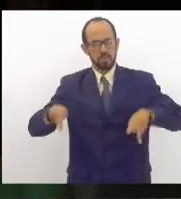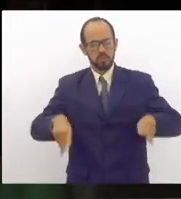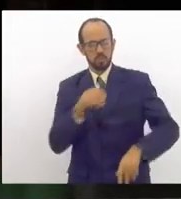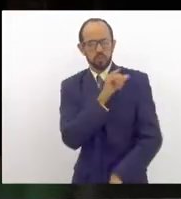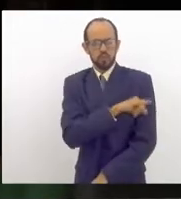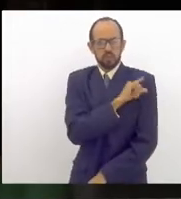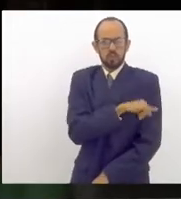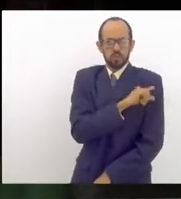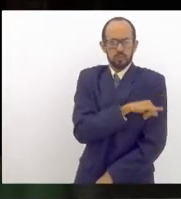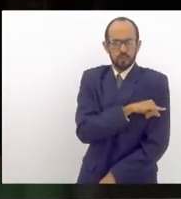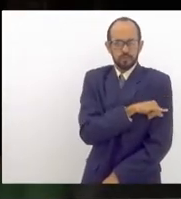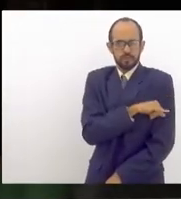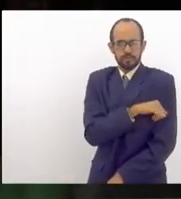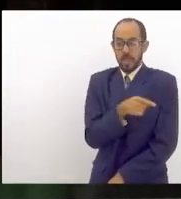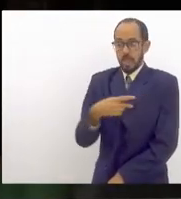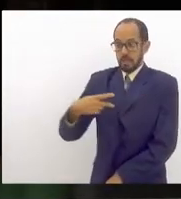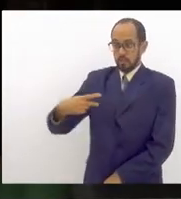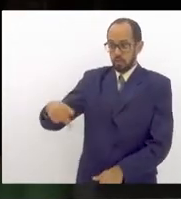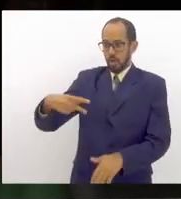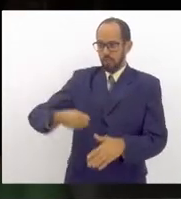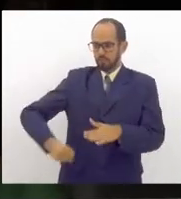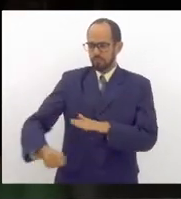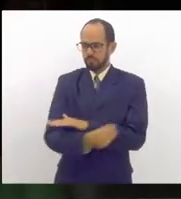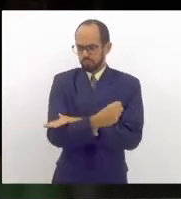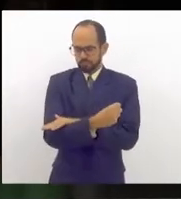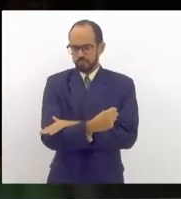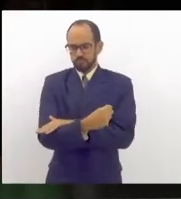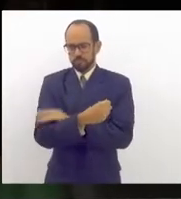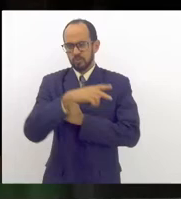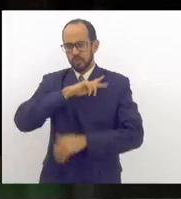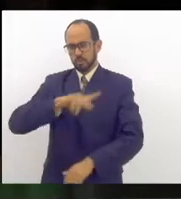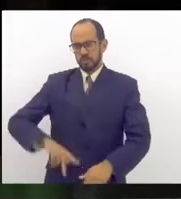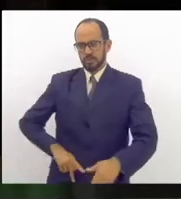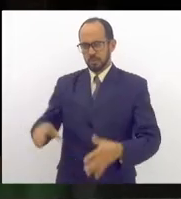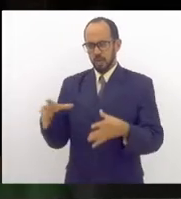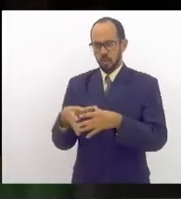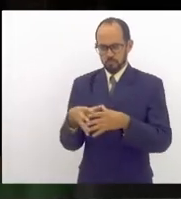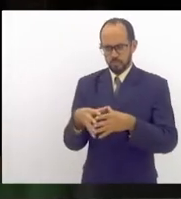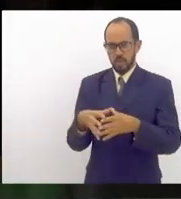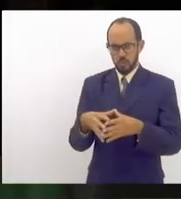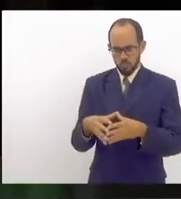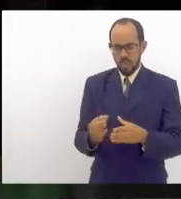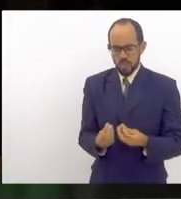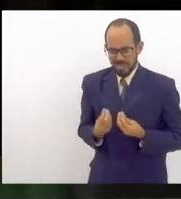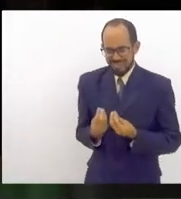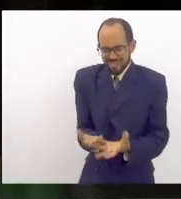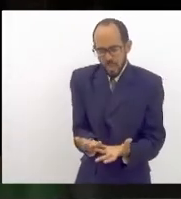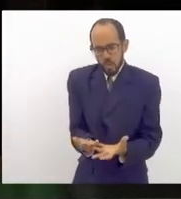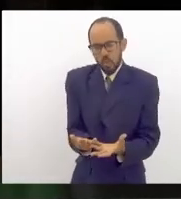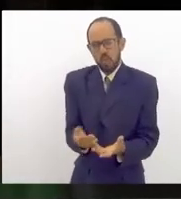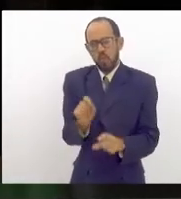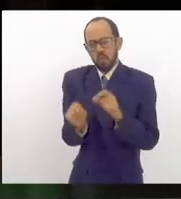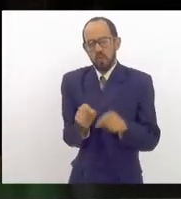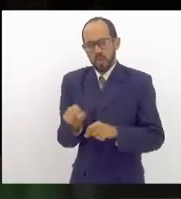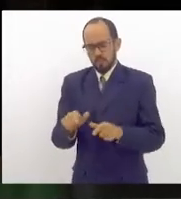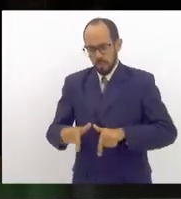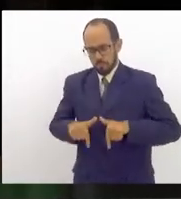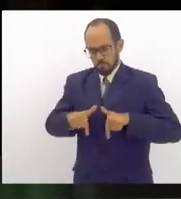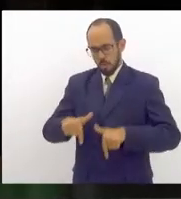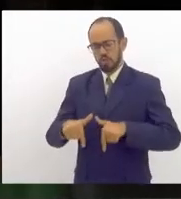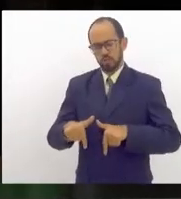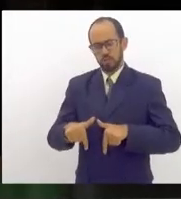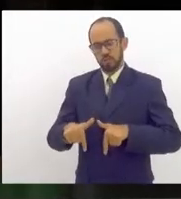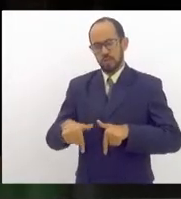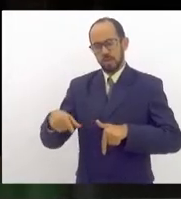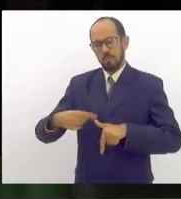mandato e essa presidência trouxeram para comissão do trabalho uma postura uma afirmação de que